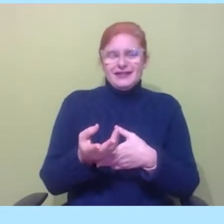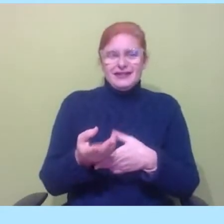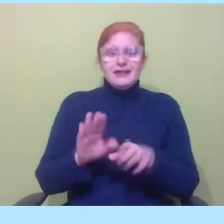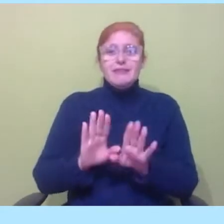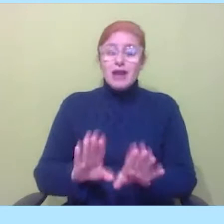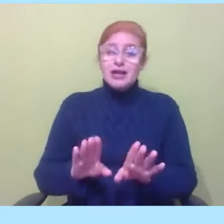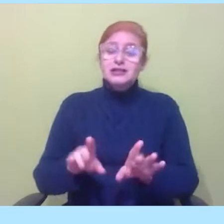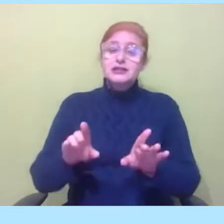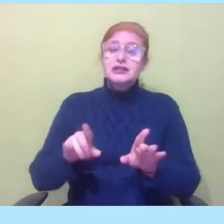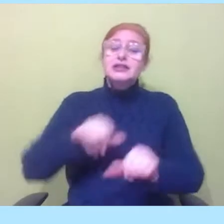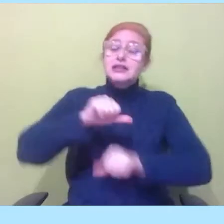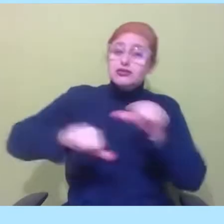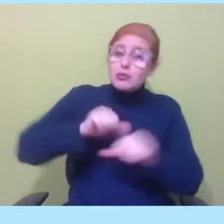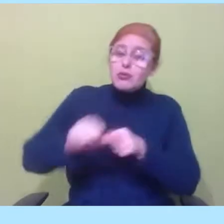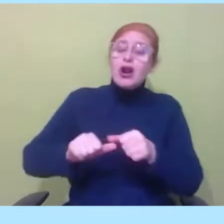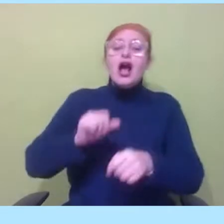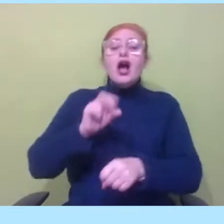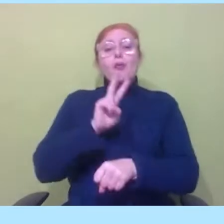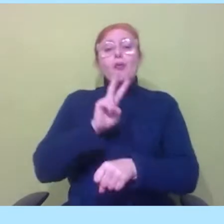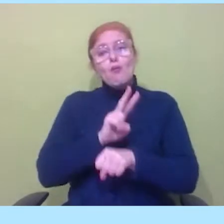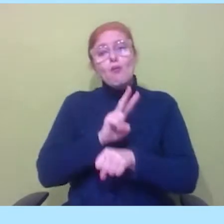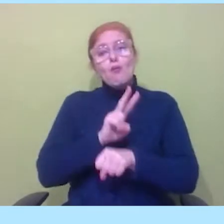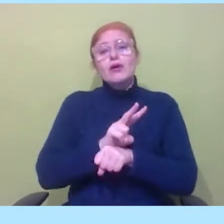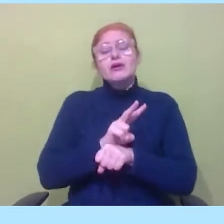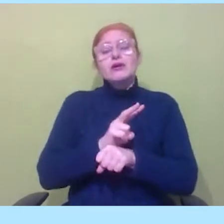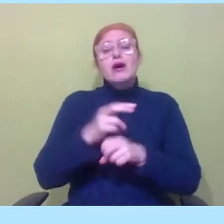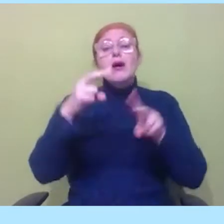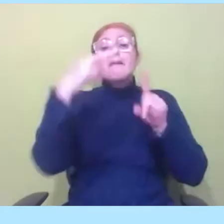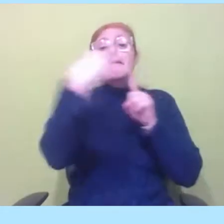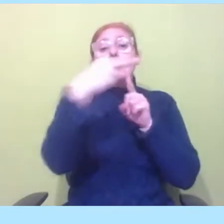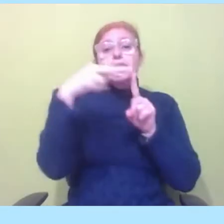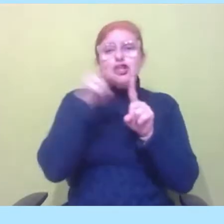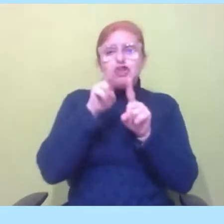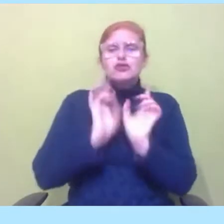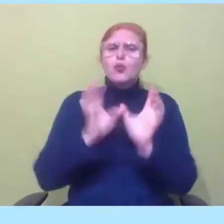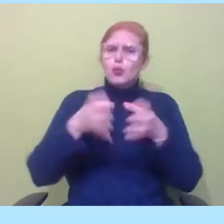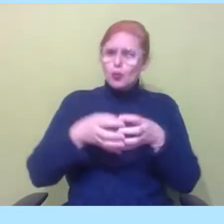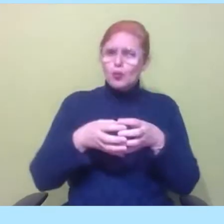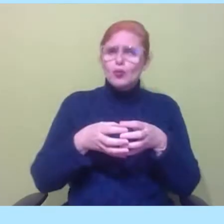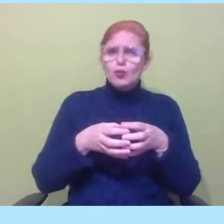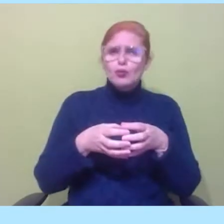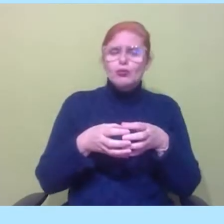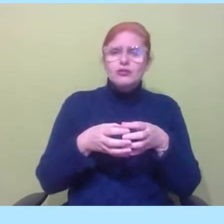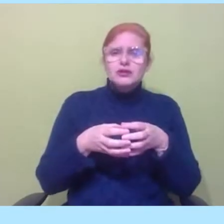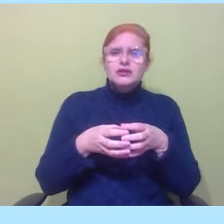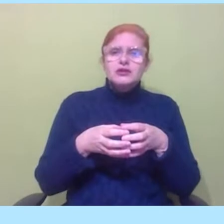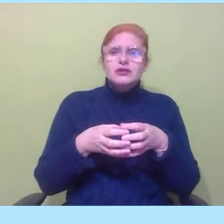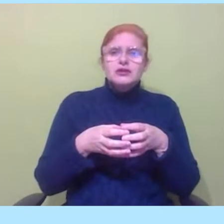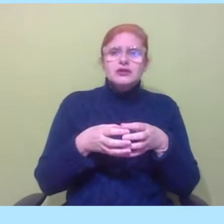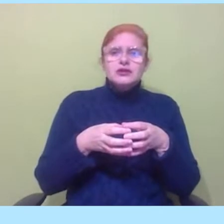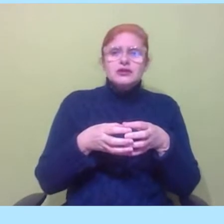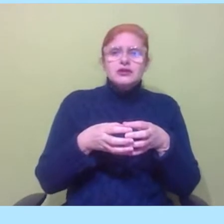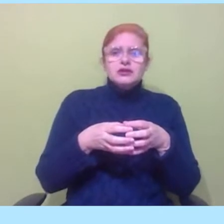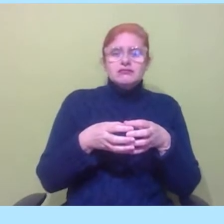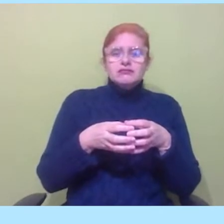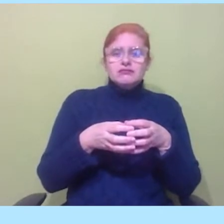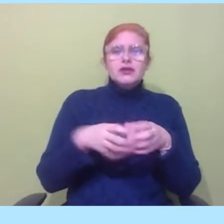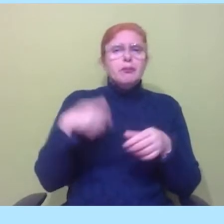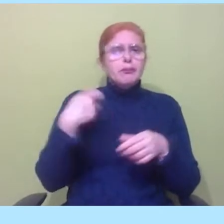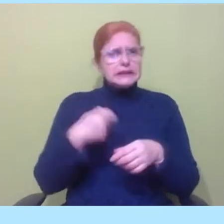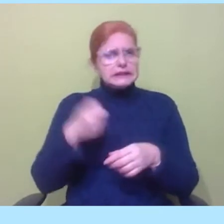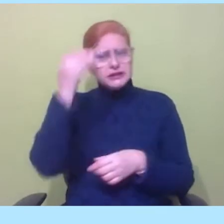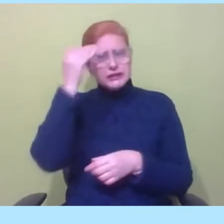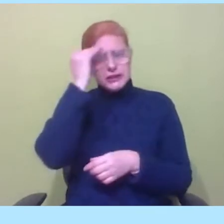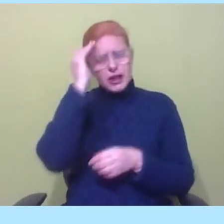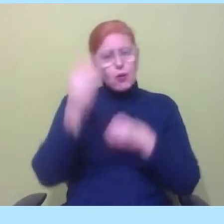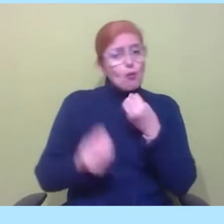o cuidado numa perspectiva coletiva, e isso passa pelo entendimento de como nós